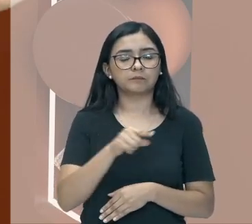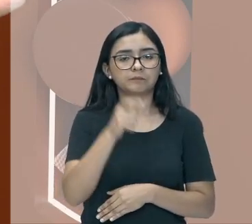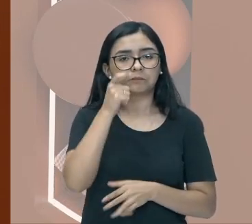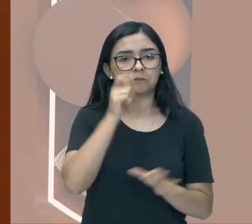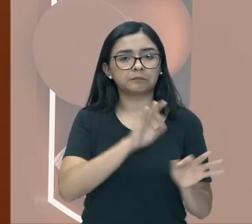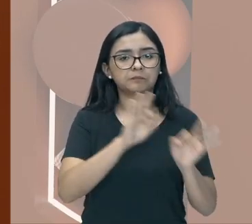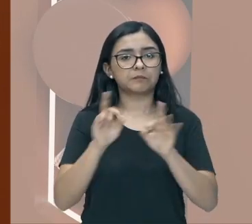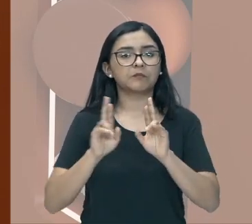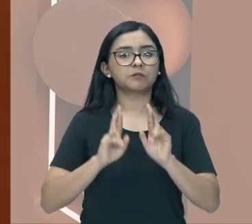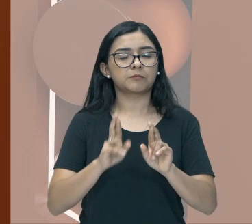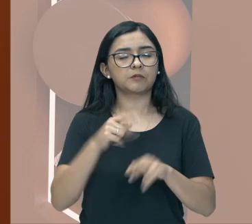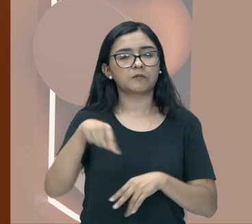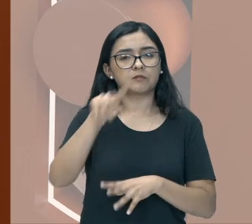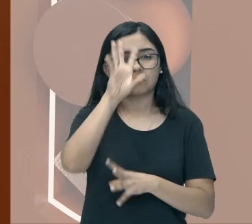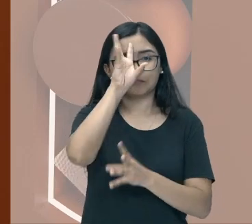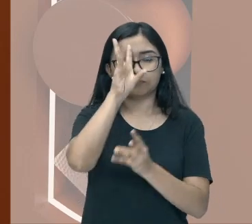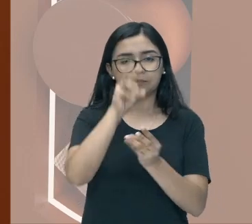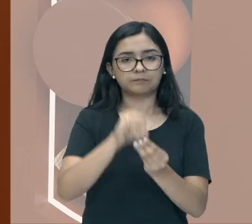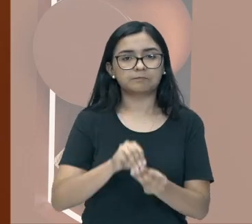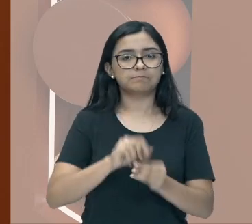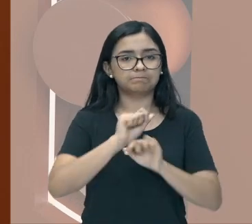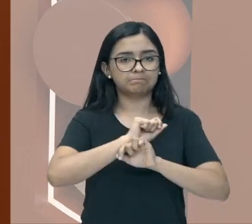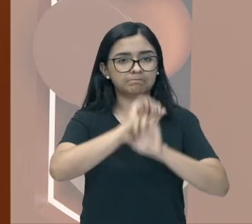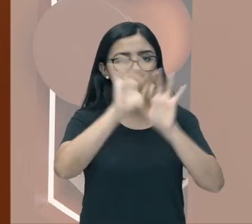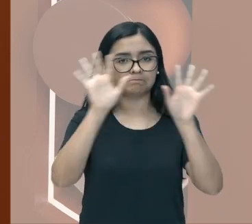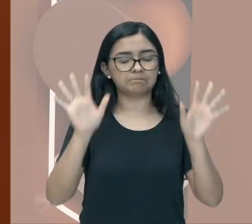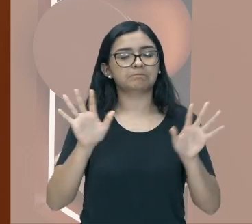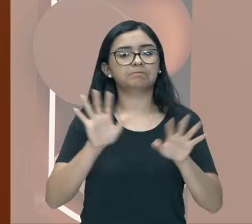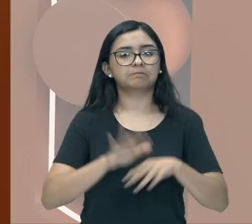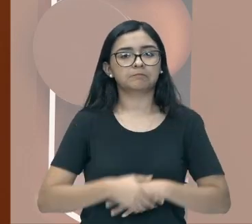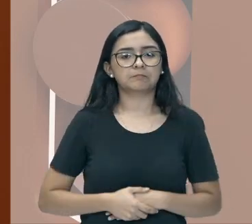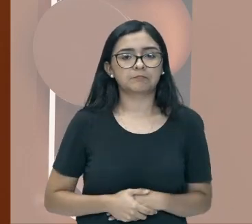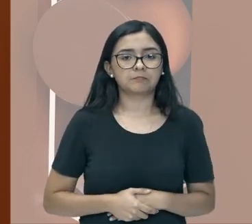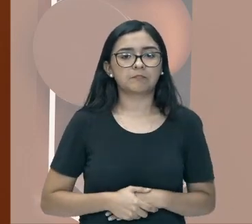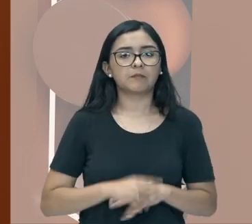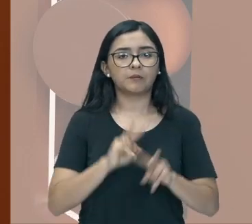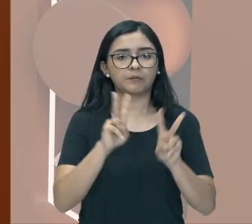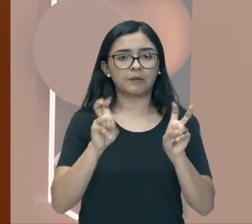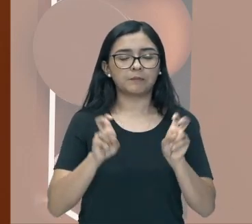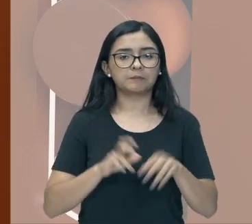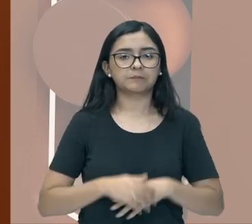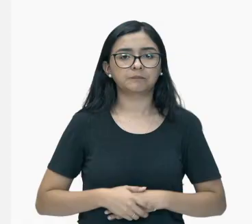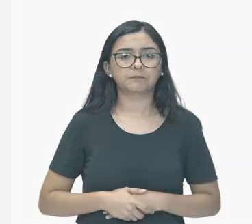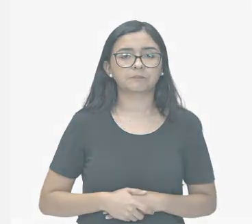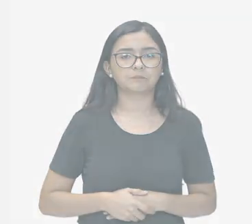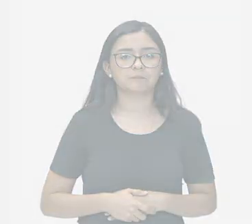Esperamos que vocês tenham compreendido aí esse nosso tema de hoje.